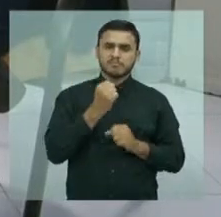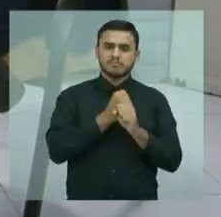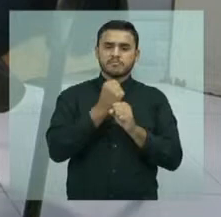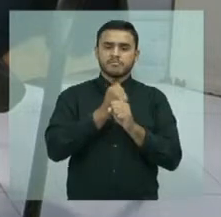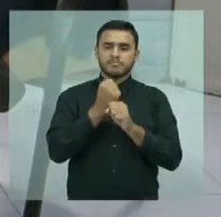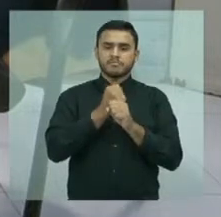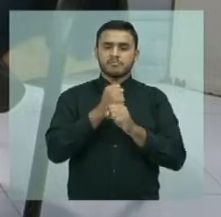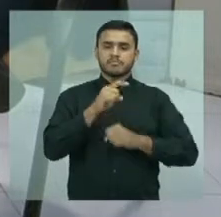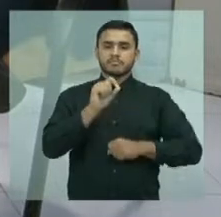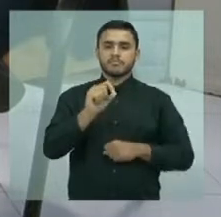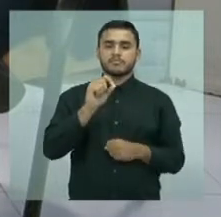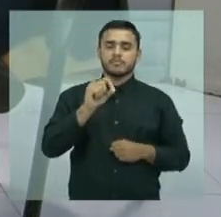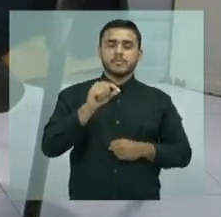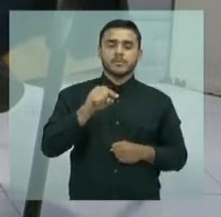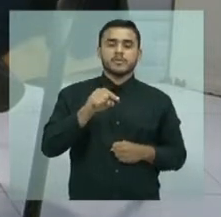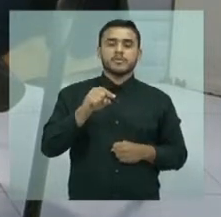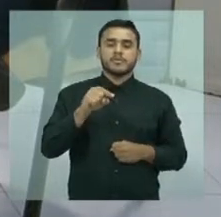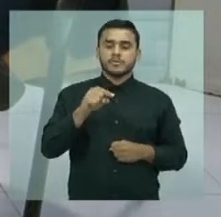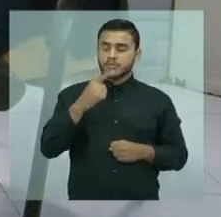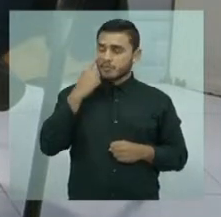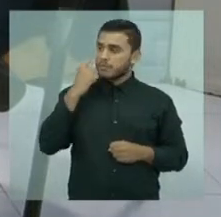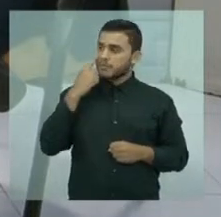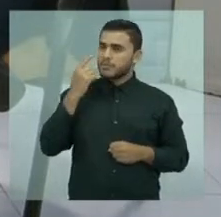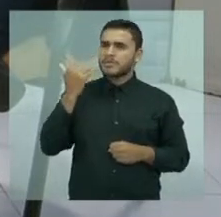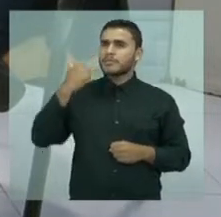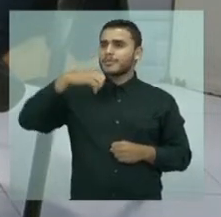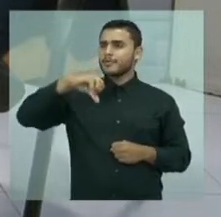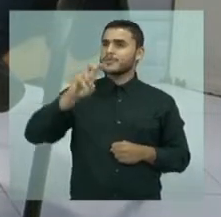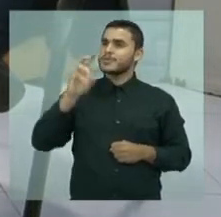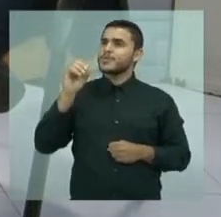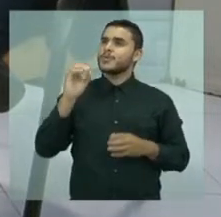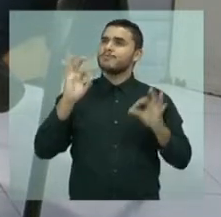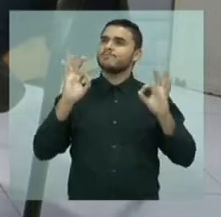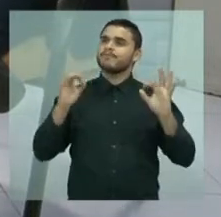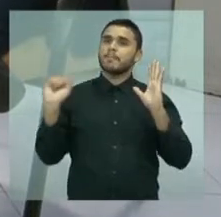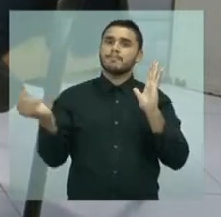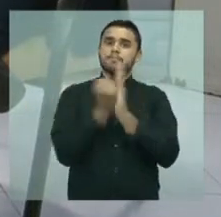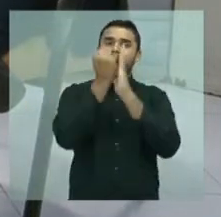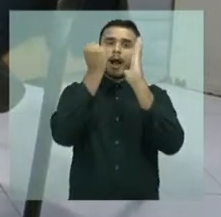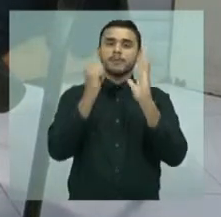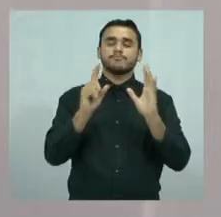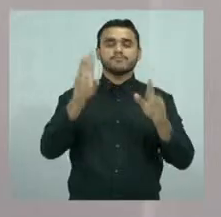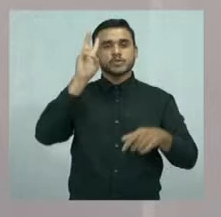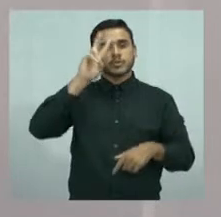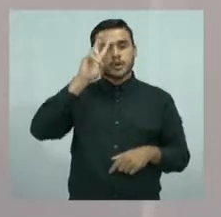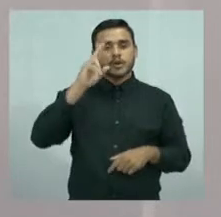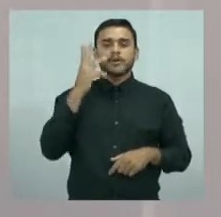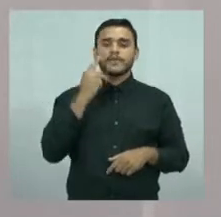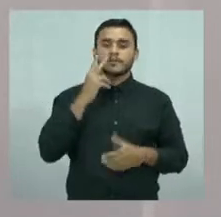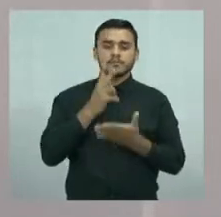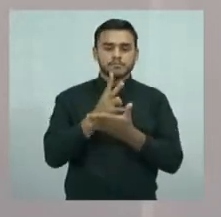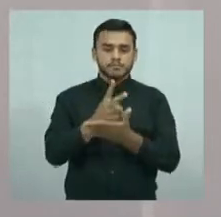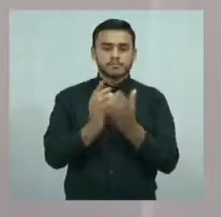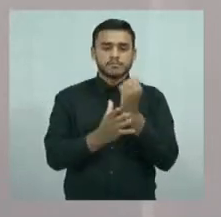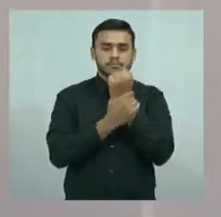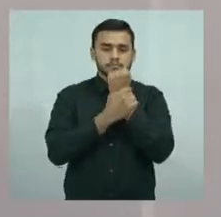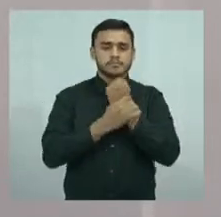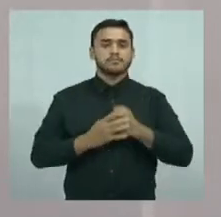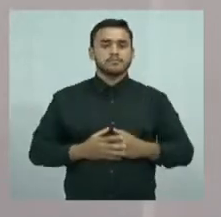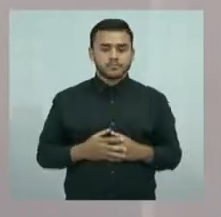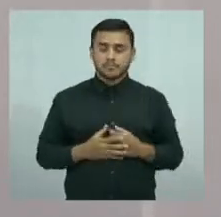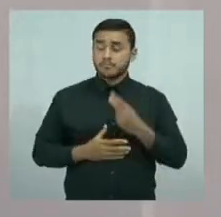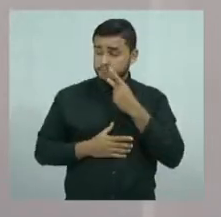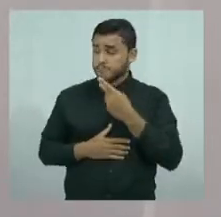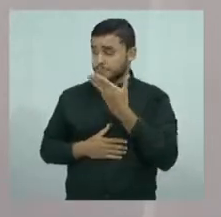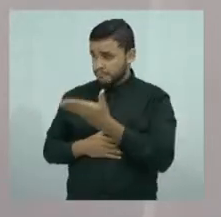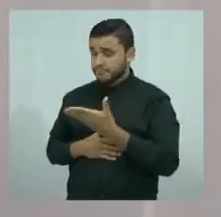uma época que traz um traço da história da cidade, precisa ser preservada. E talvez